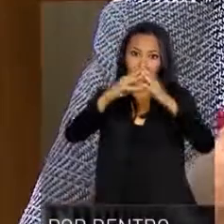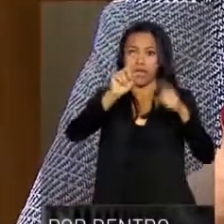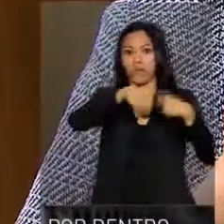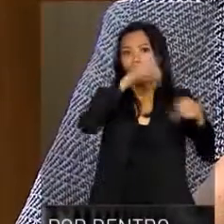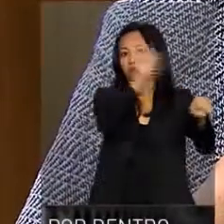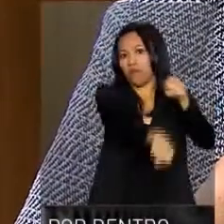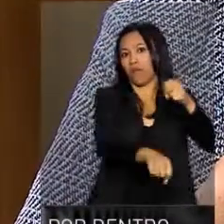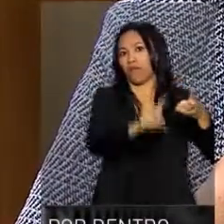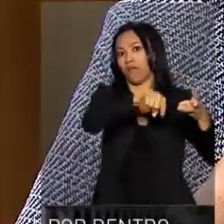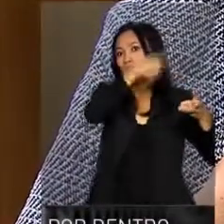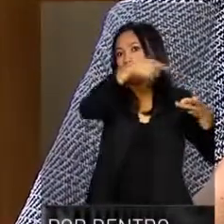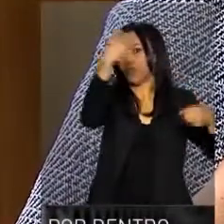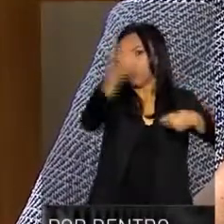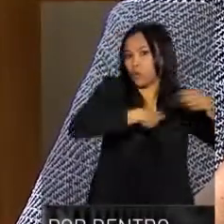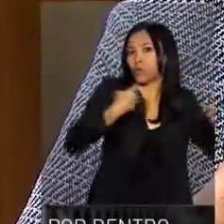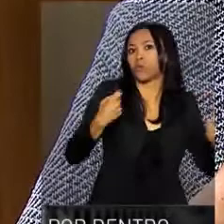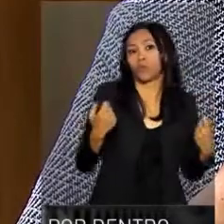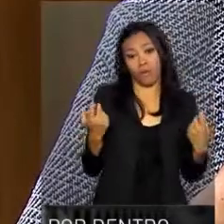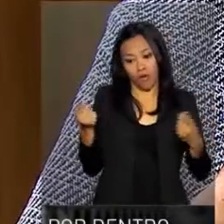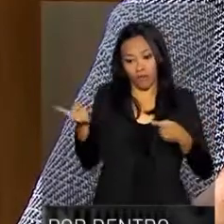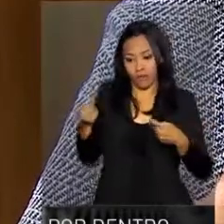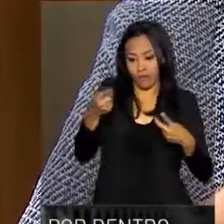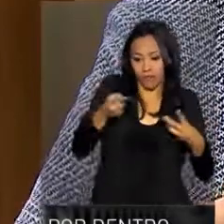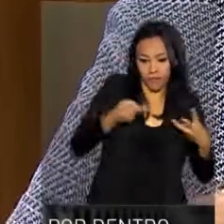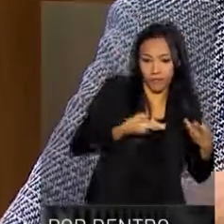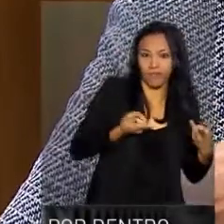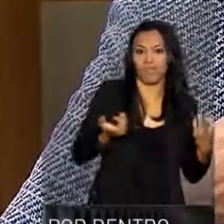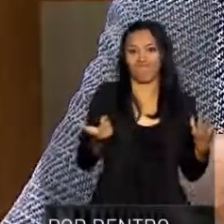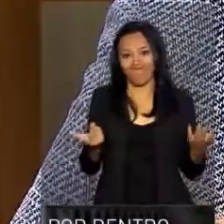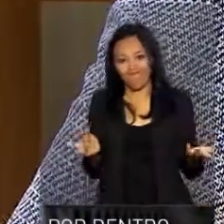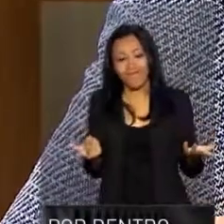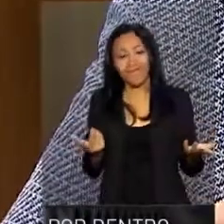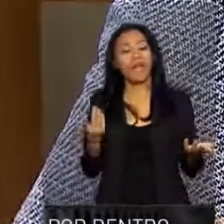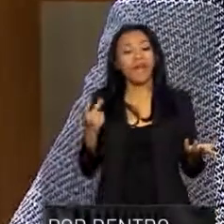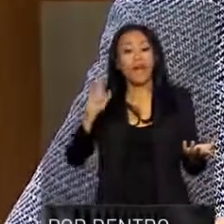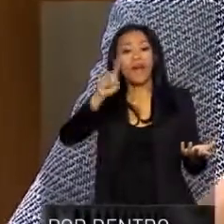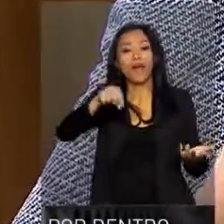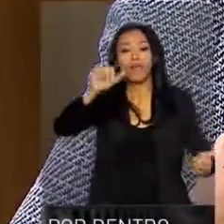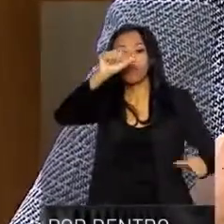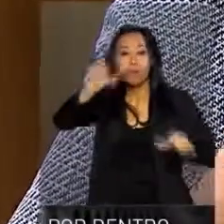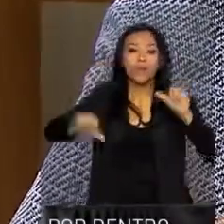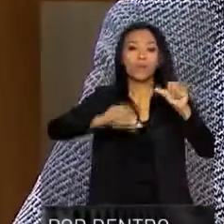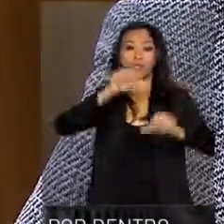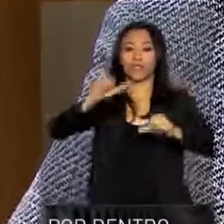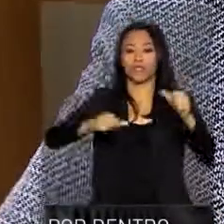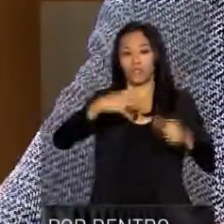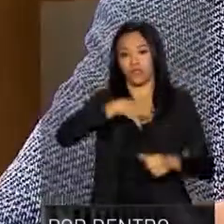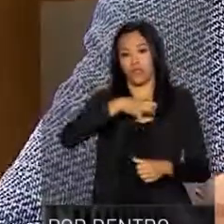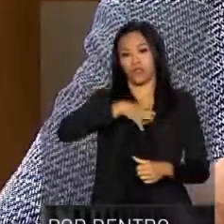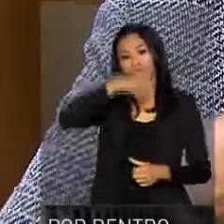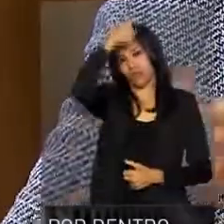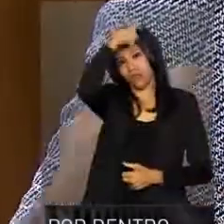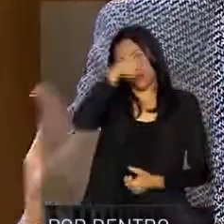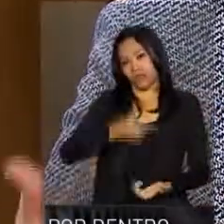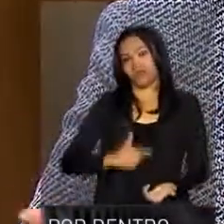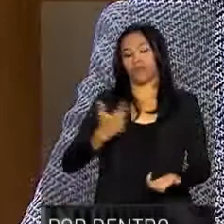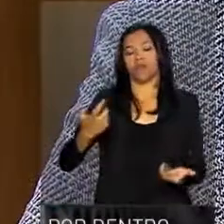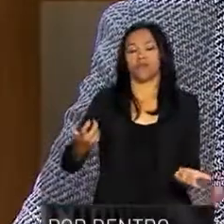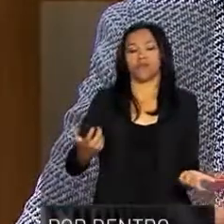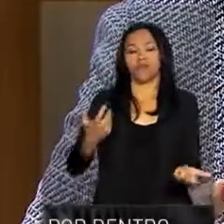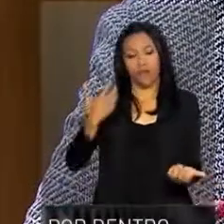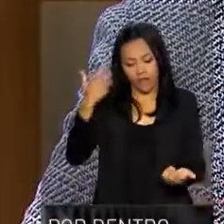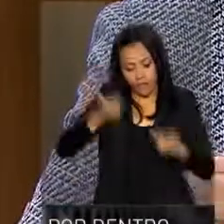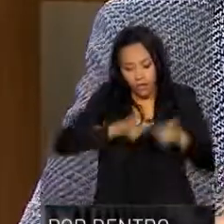então acho que é isso que nós temos que fazer como você disse claro é mudança de comportamento é nós trabalharmos